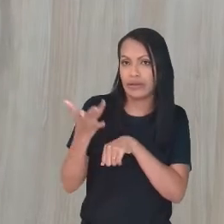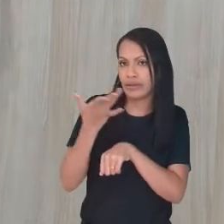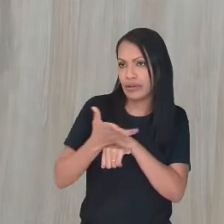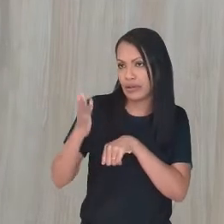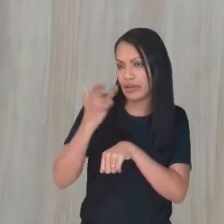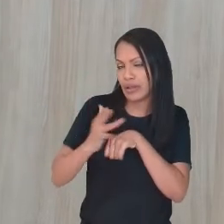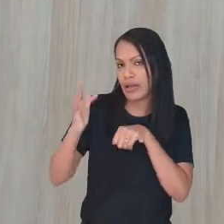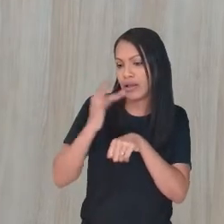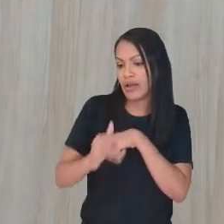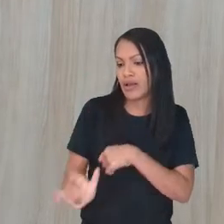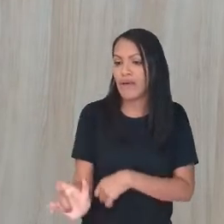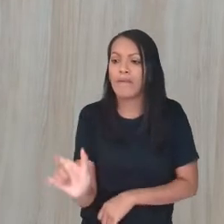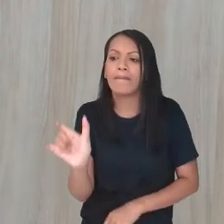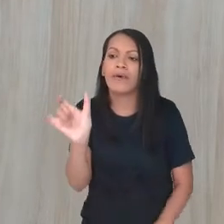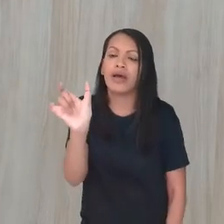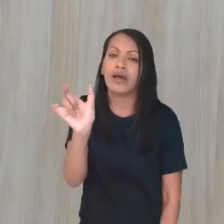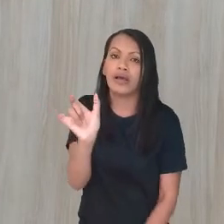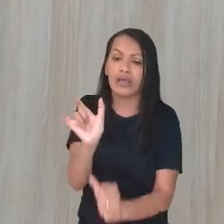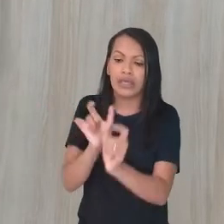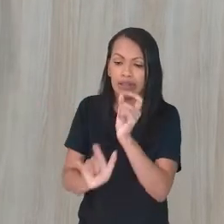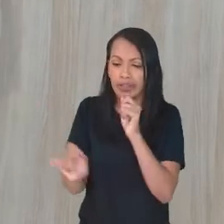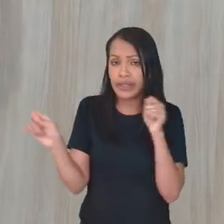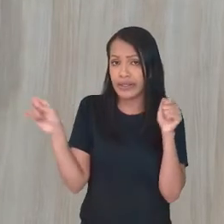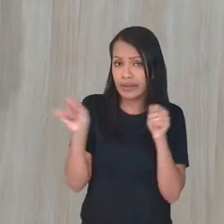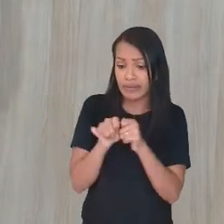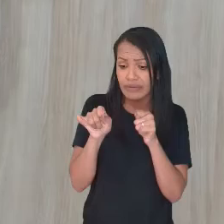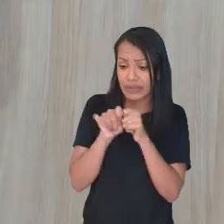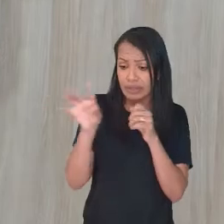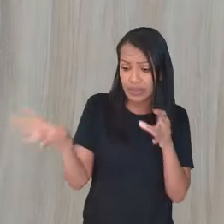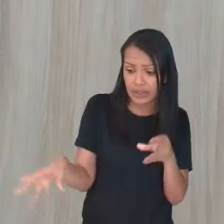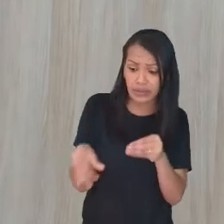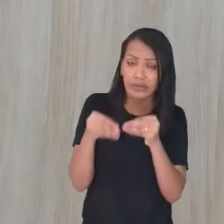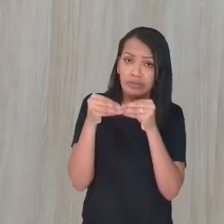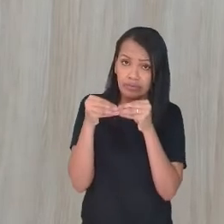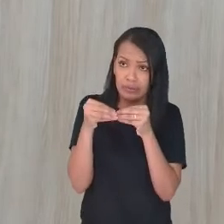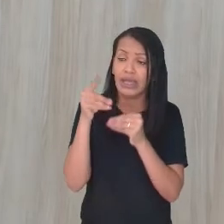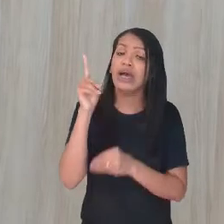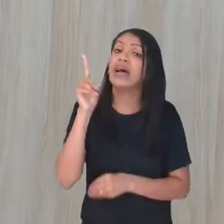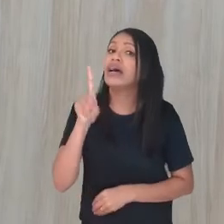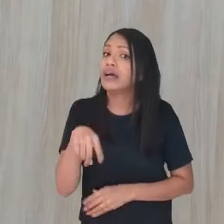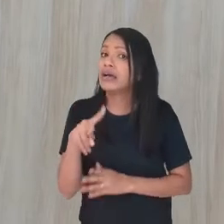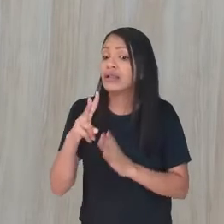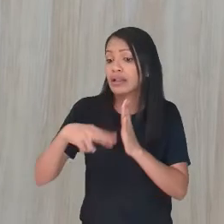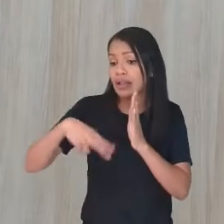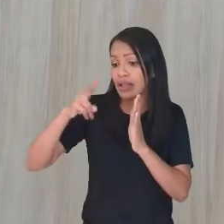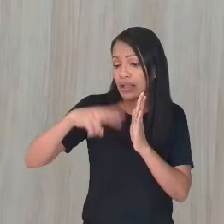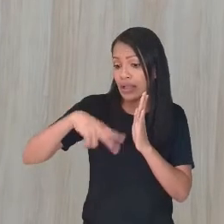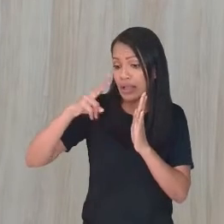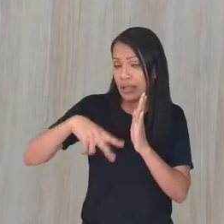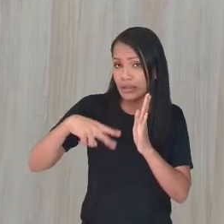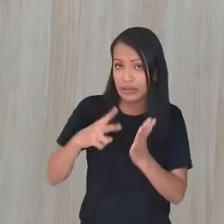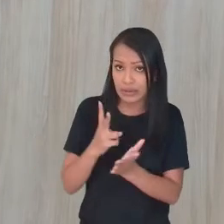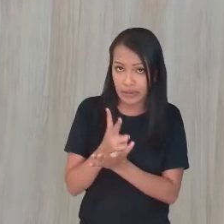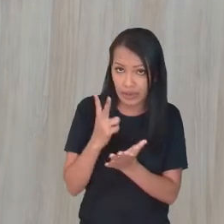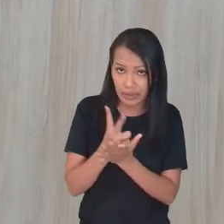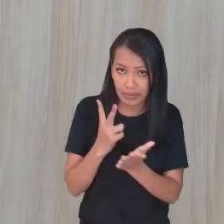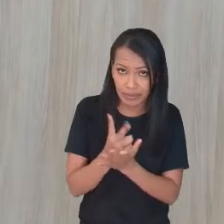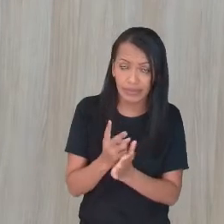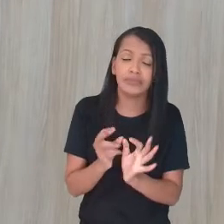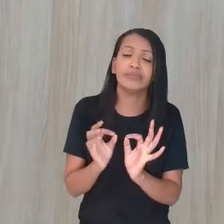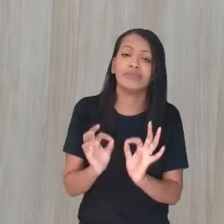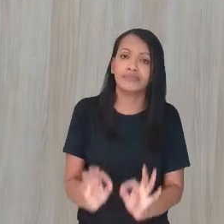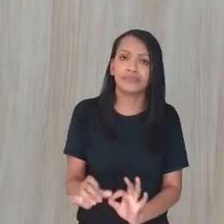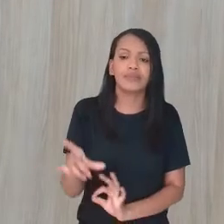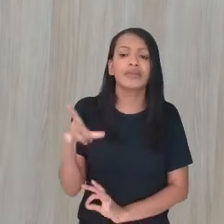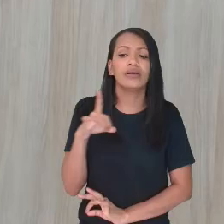de destacar, de escrever, de fazer resumo. E leia sempre nas entrelinhas. Todo